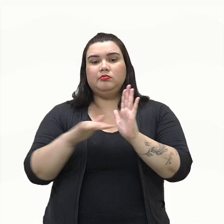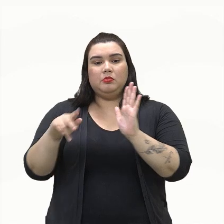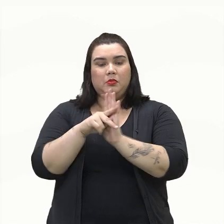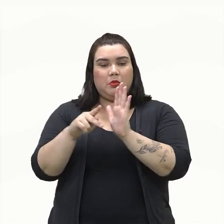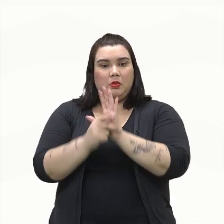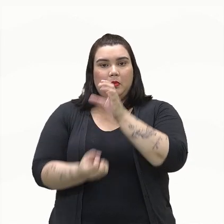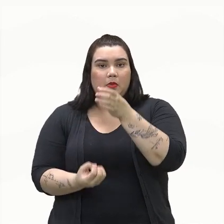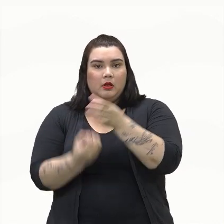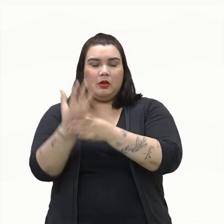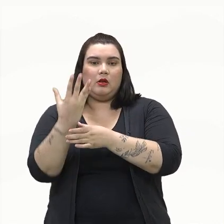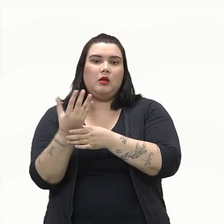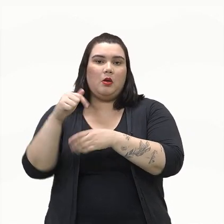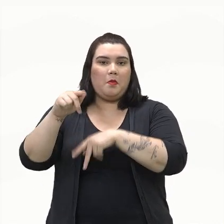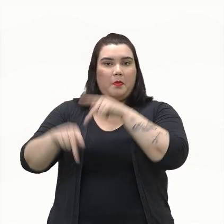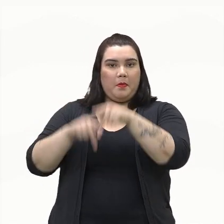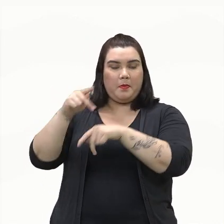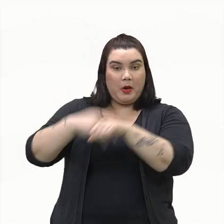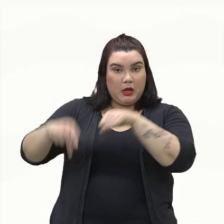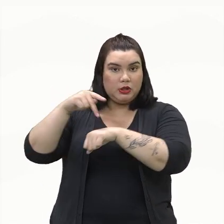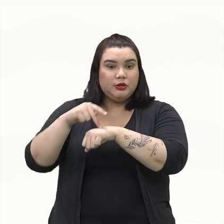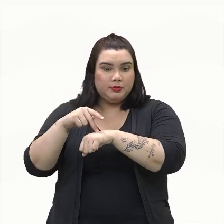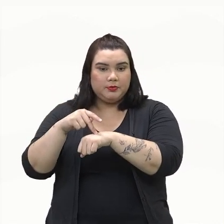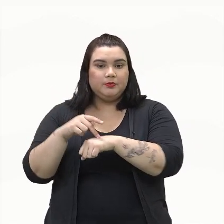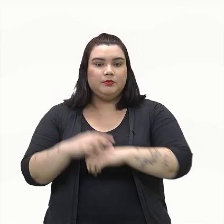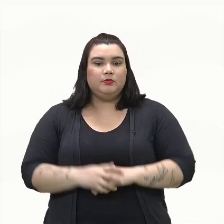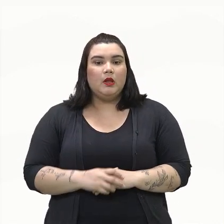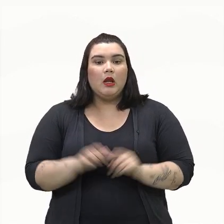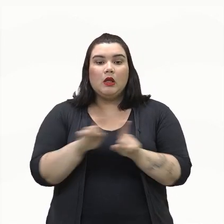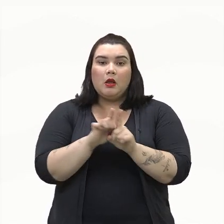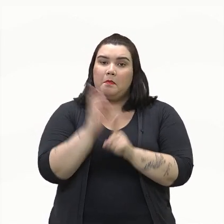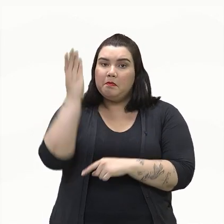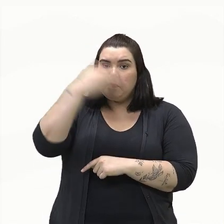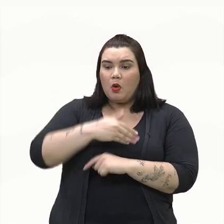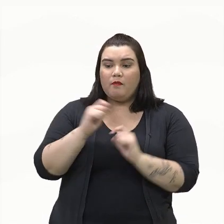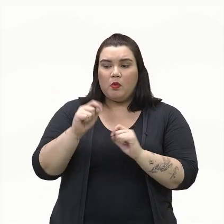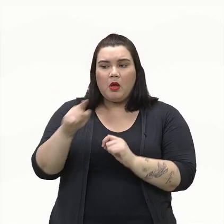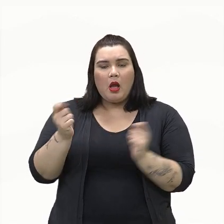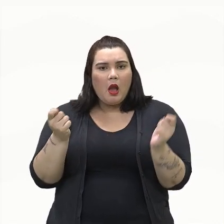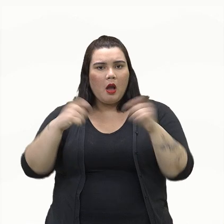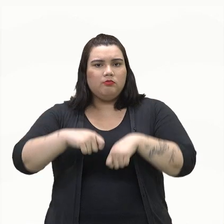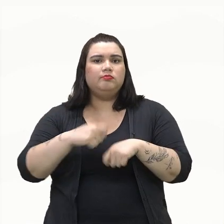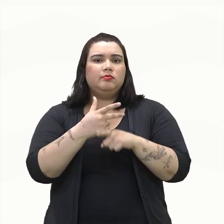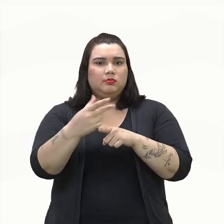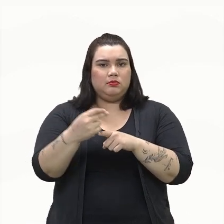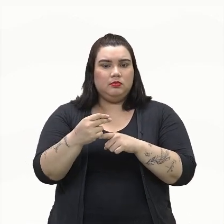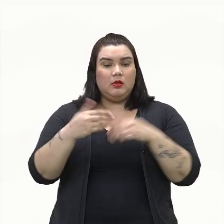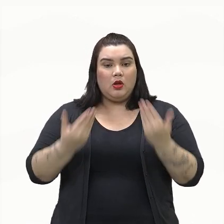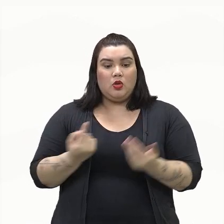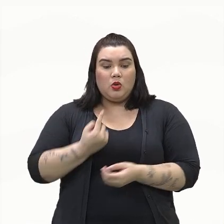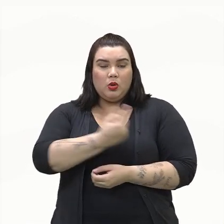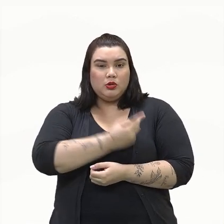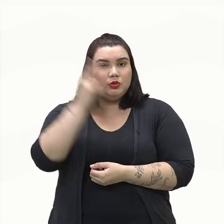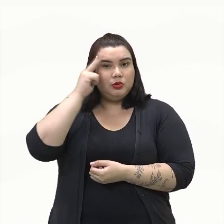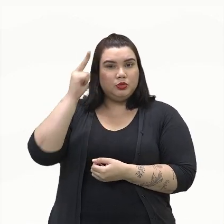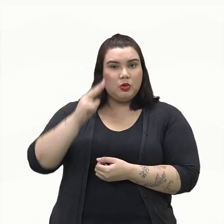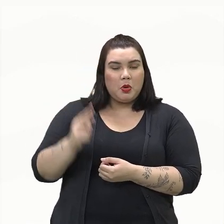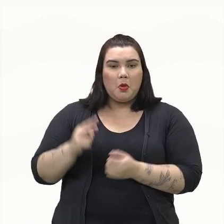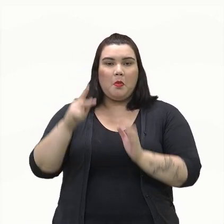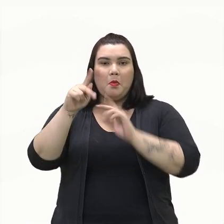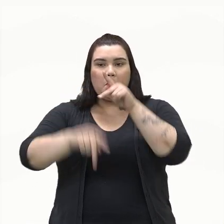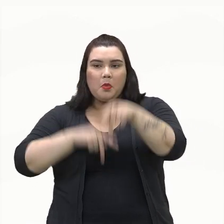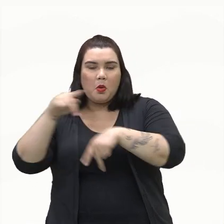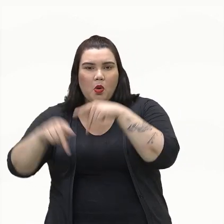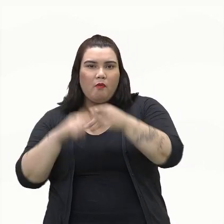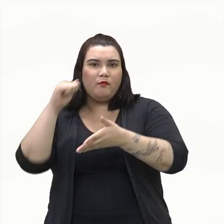formação desse Estado nacional. Provada a capacidade para a conquista. Então, mostra a história de um povo ali heróico, tá